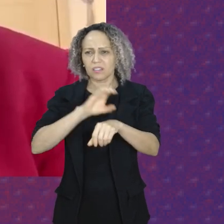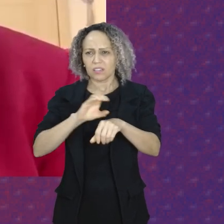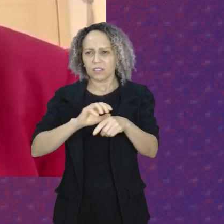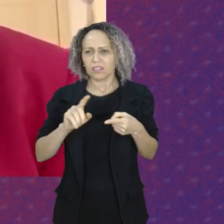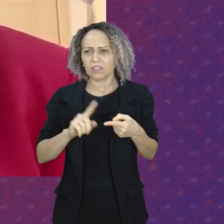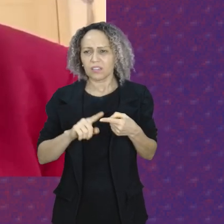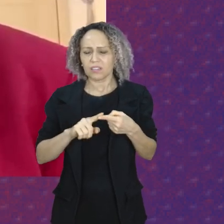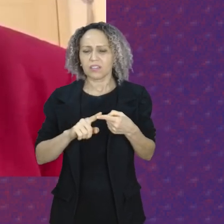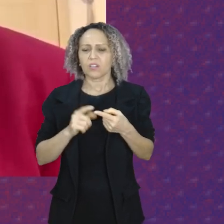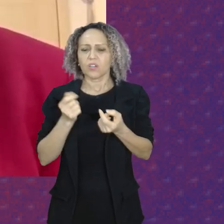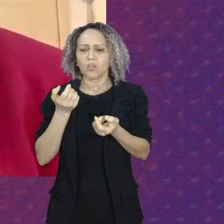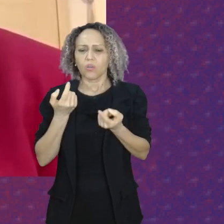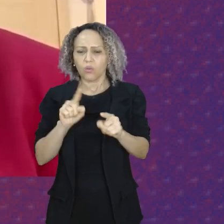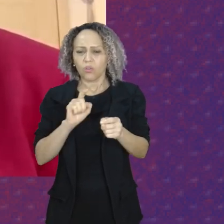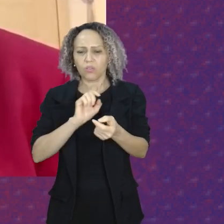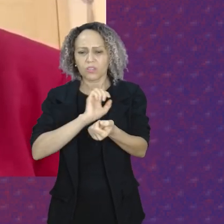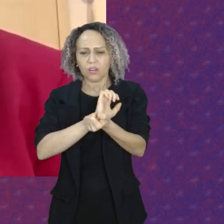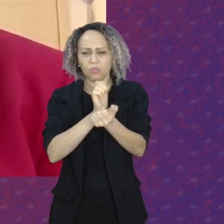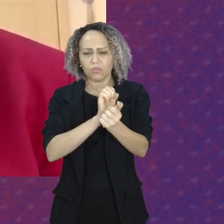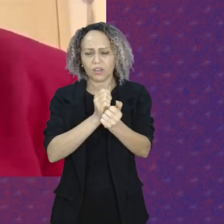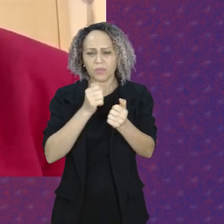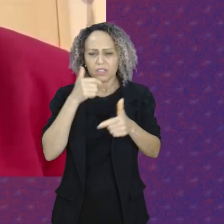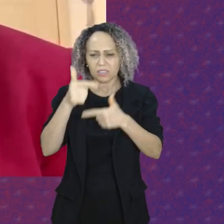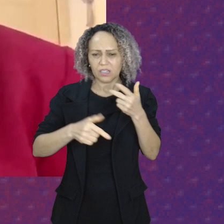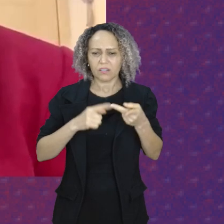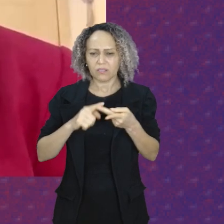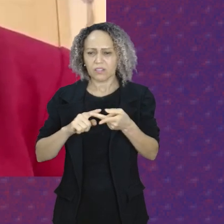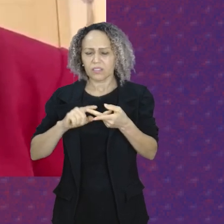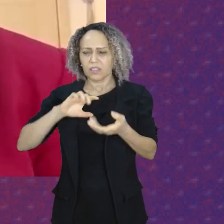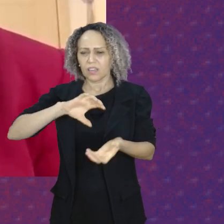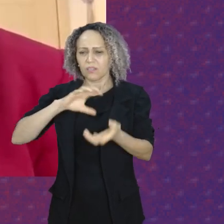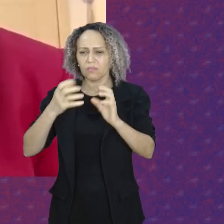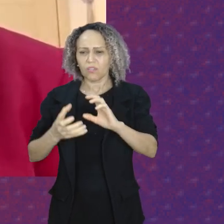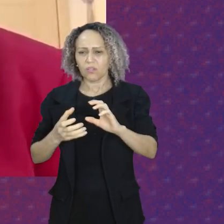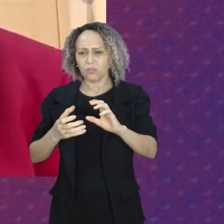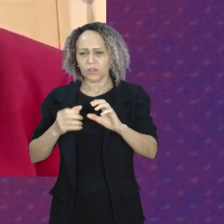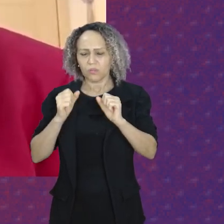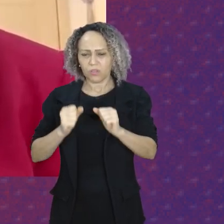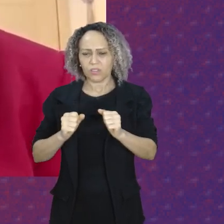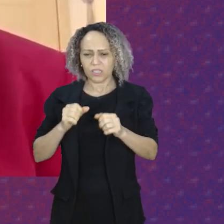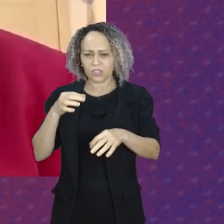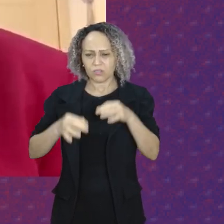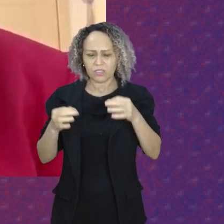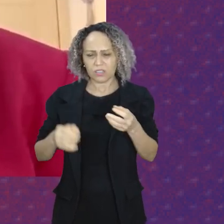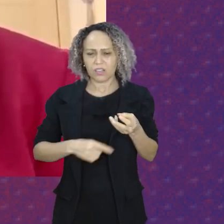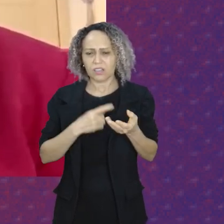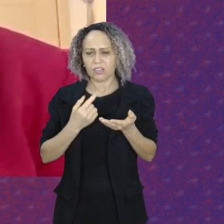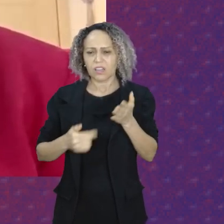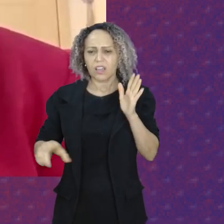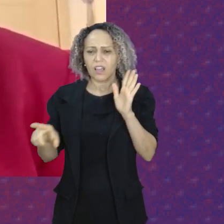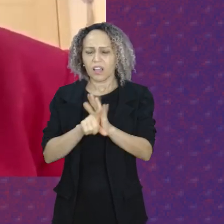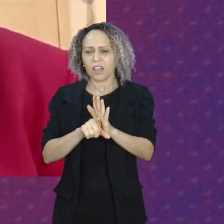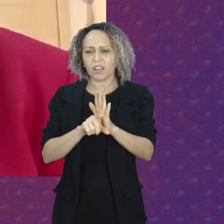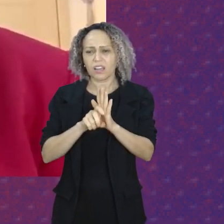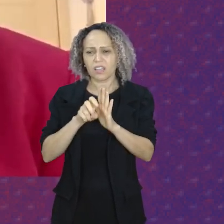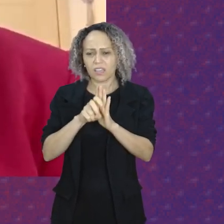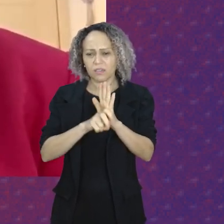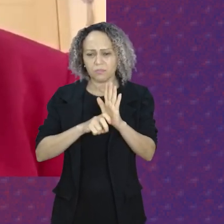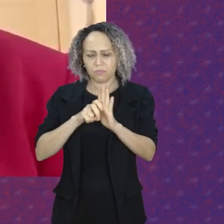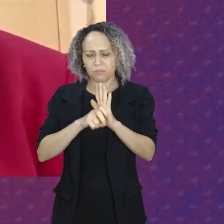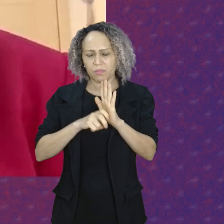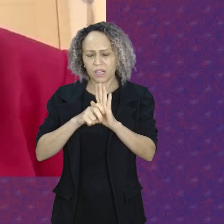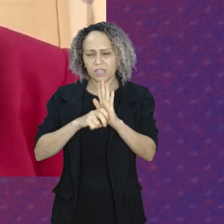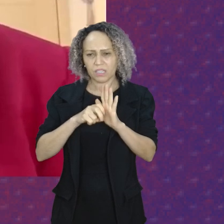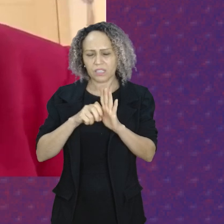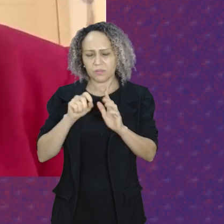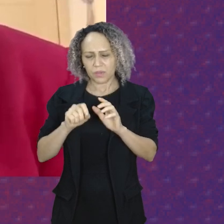trabalho escravo, da reforma do Poder Judiciário, a Lei Maria da Penha, que é um marco histórico, né, na luta das mulheres contra